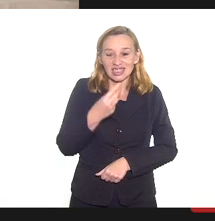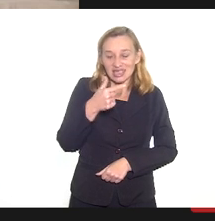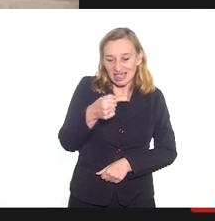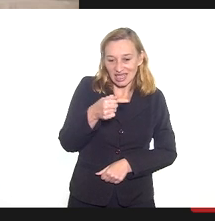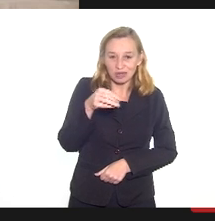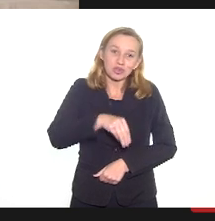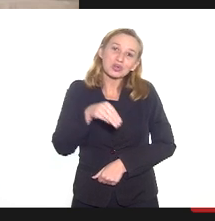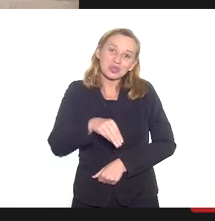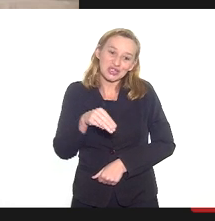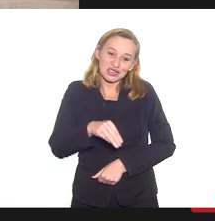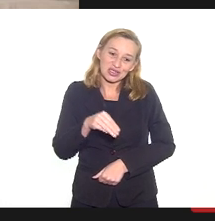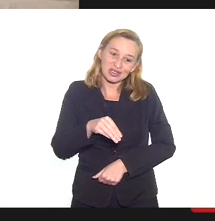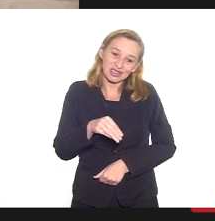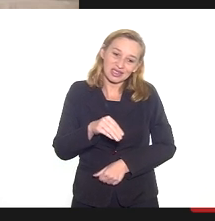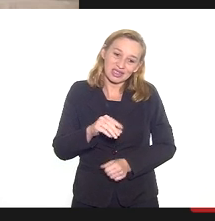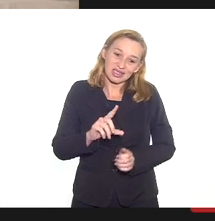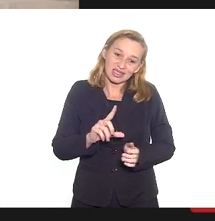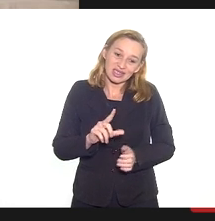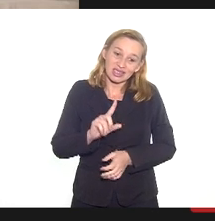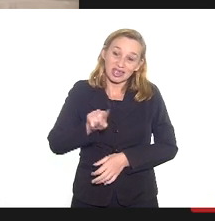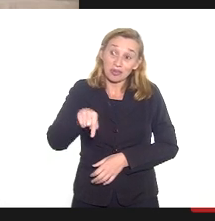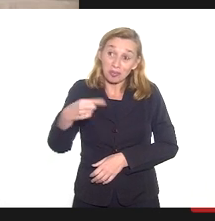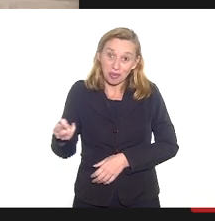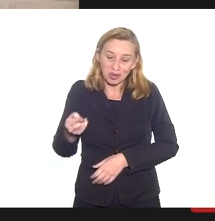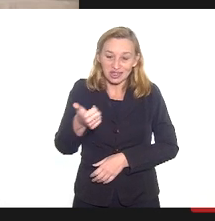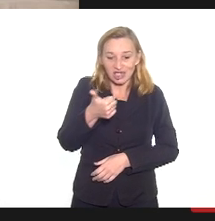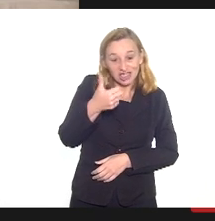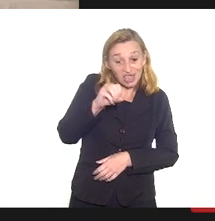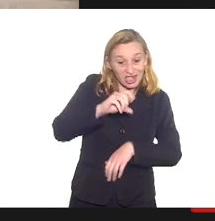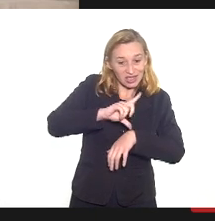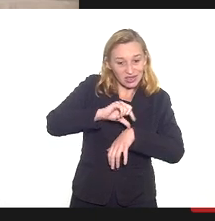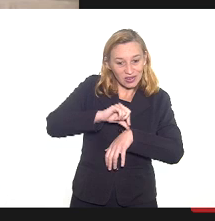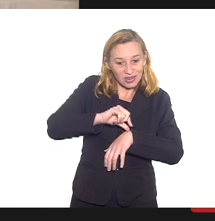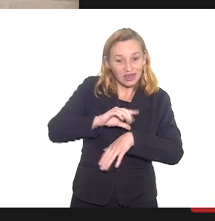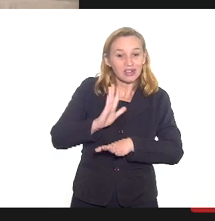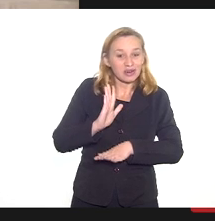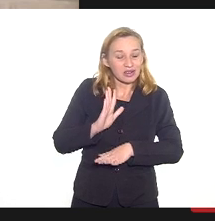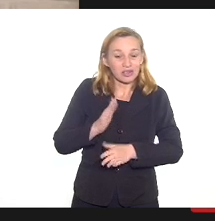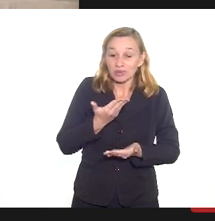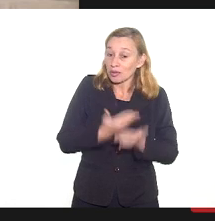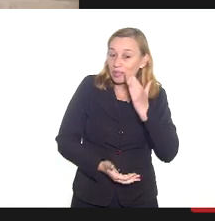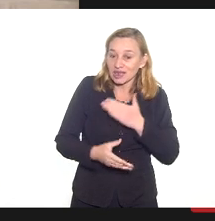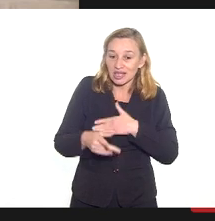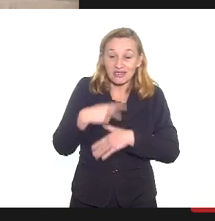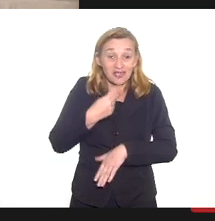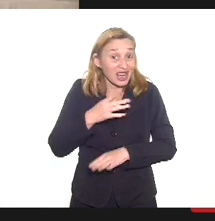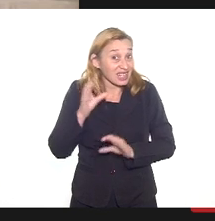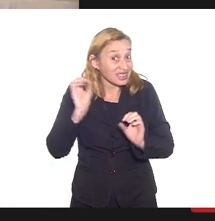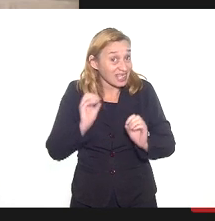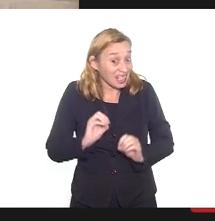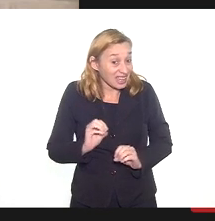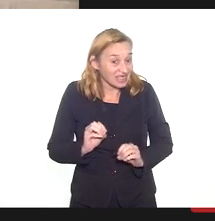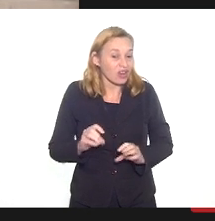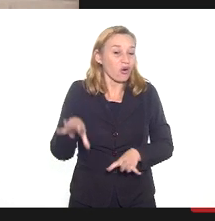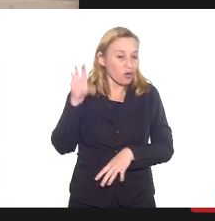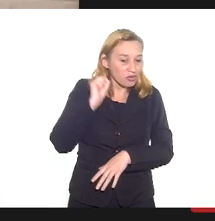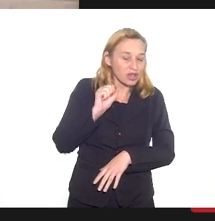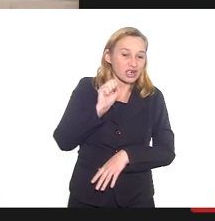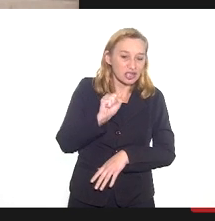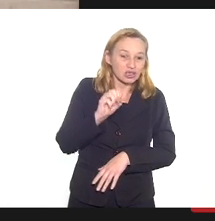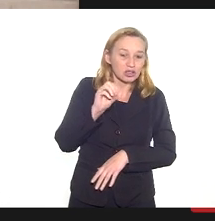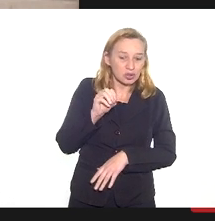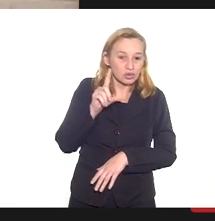7 minutinhos depois das 10, mas já estou aqui, não perdi nenhuma fala, ouvi a fala da